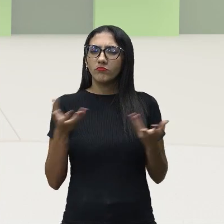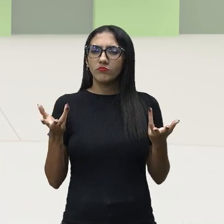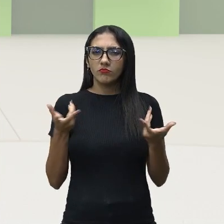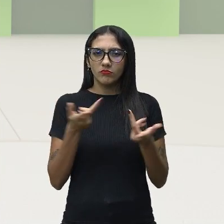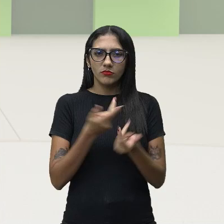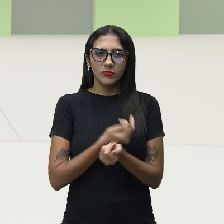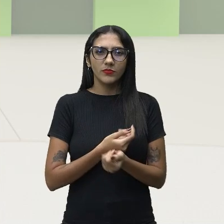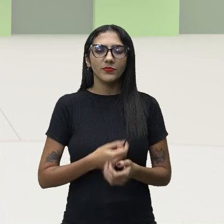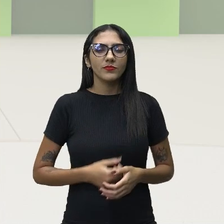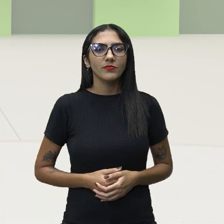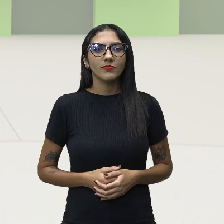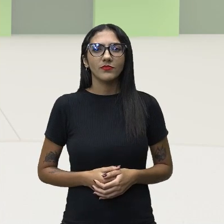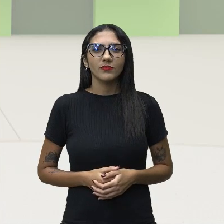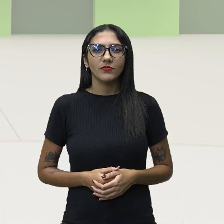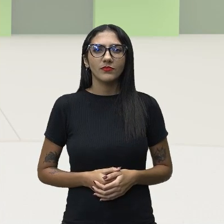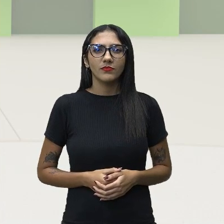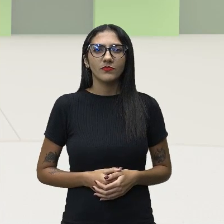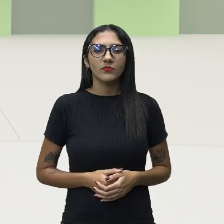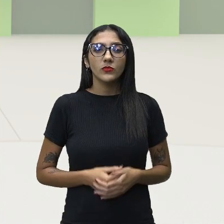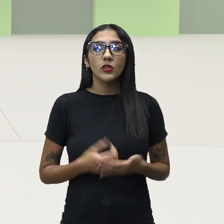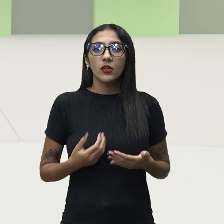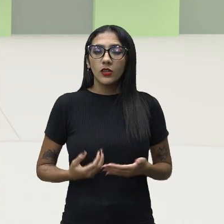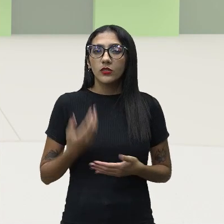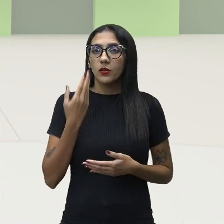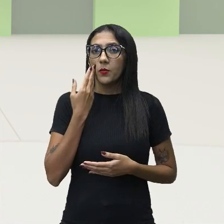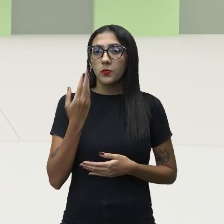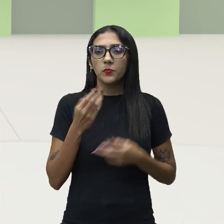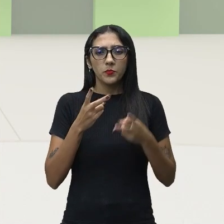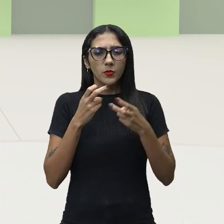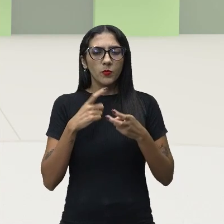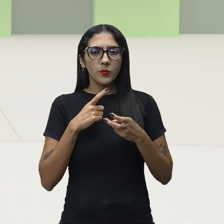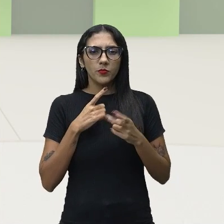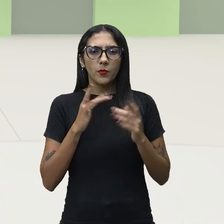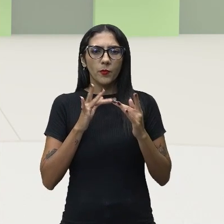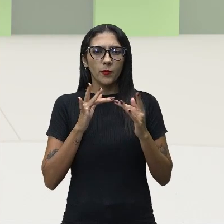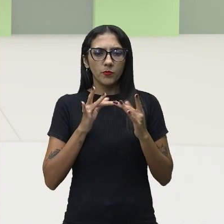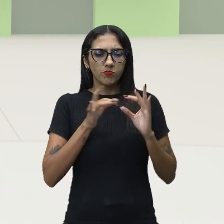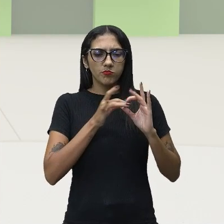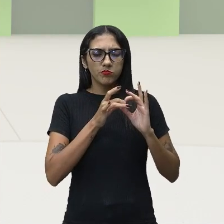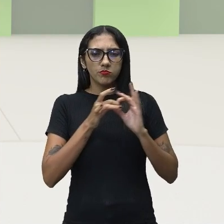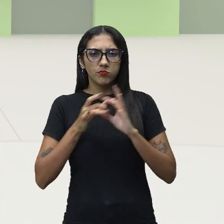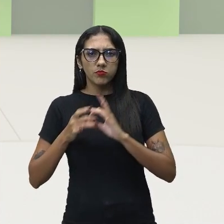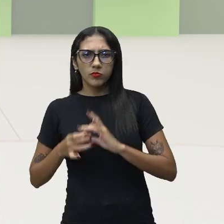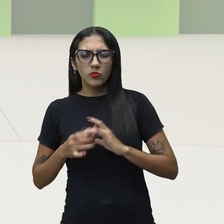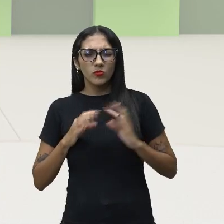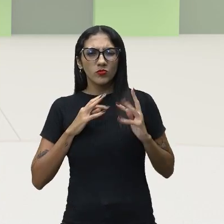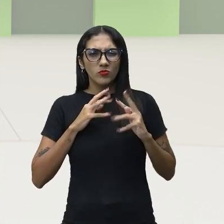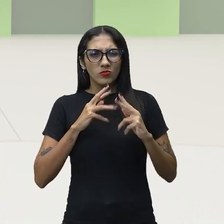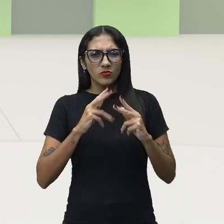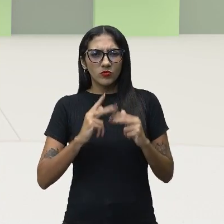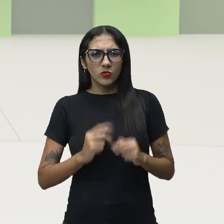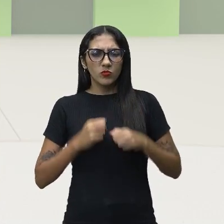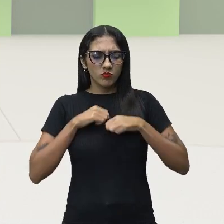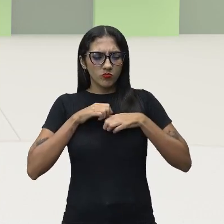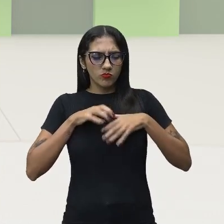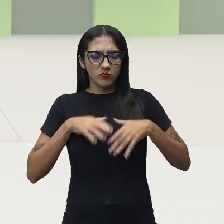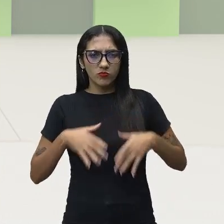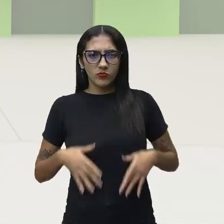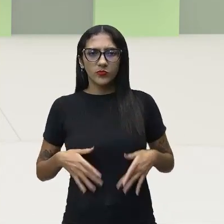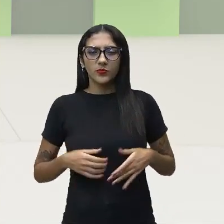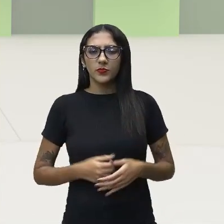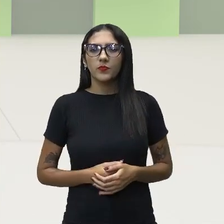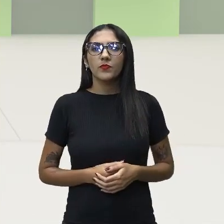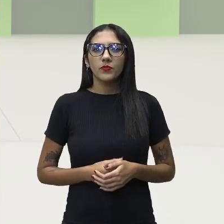você observa aí que ele é conectado com os vasos sanguíneos, com as veias, artérias e capilares. E o